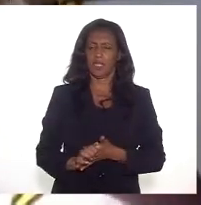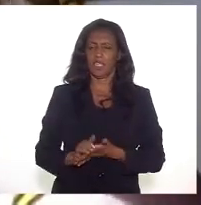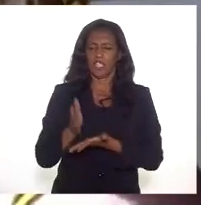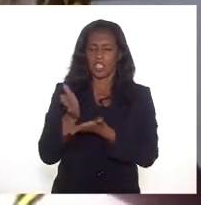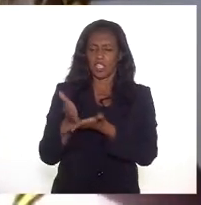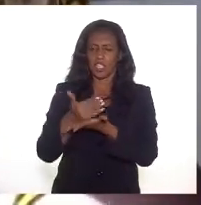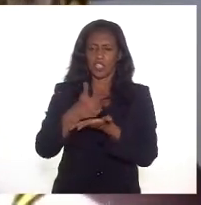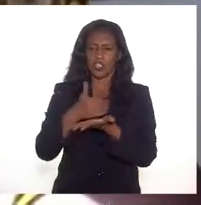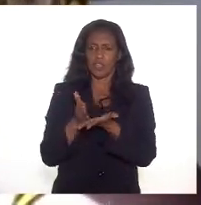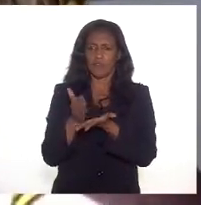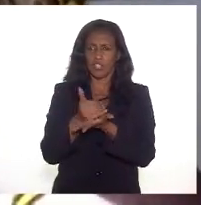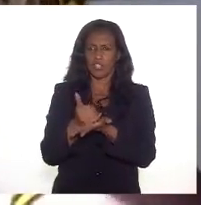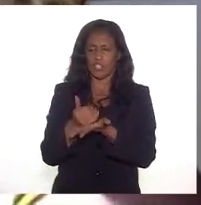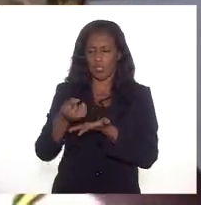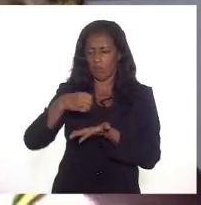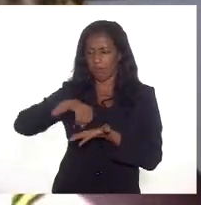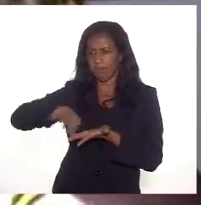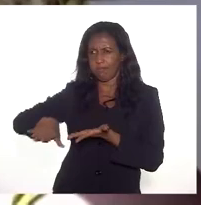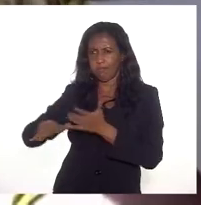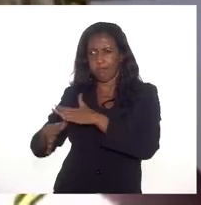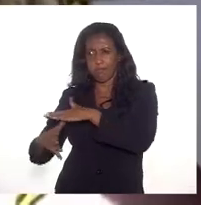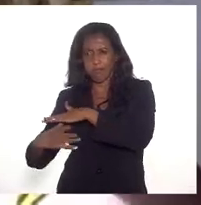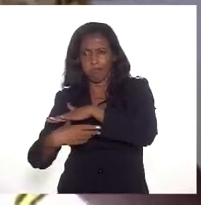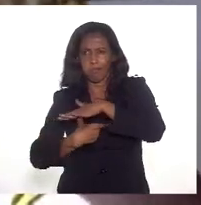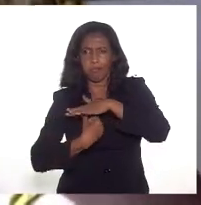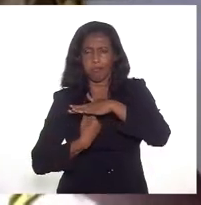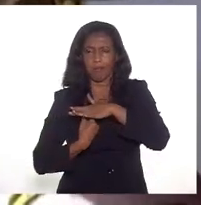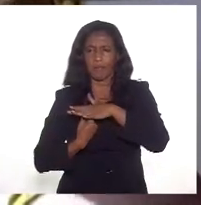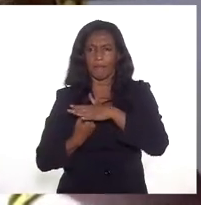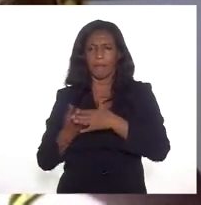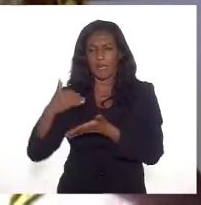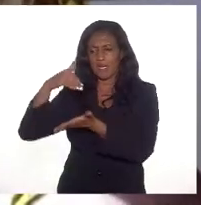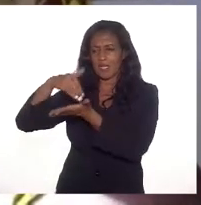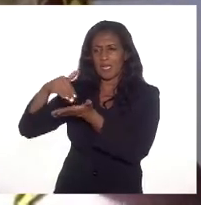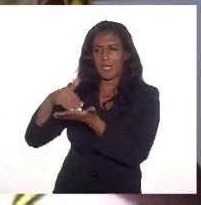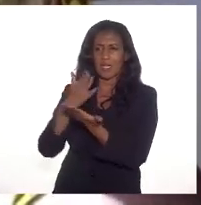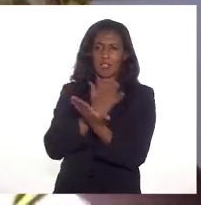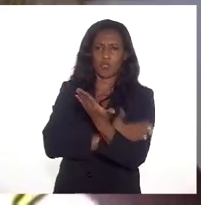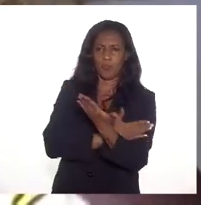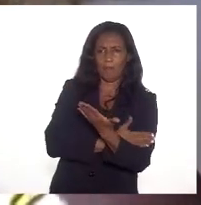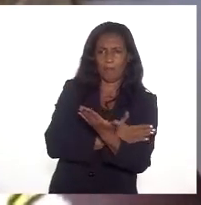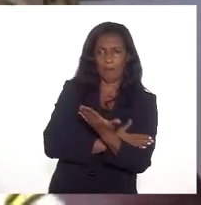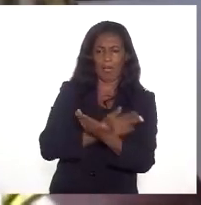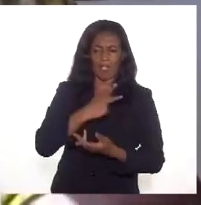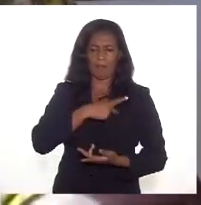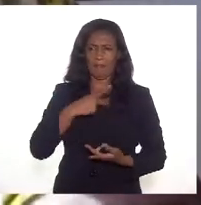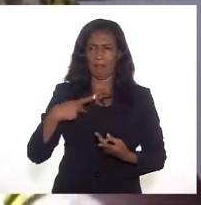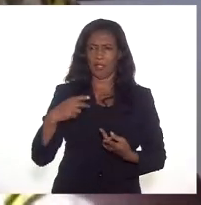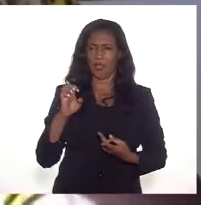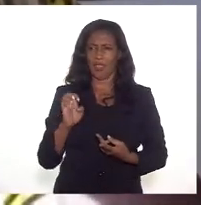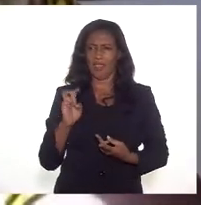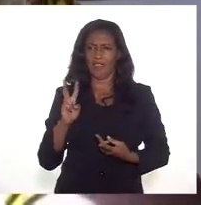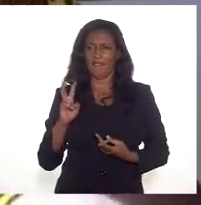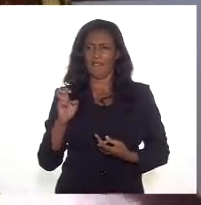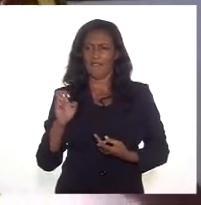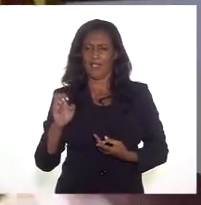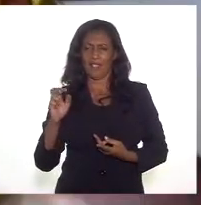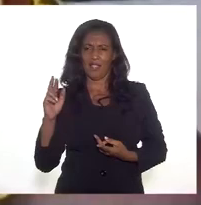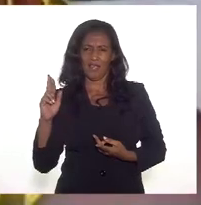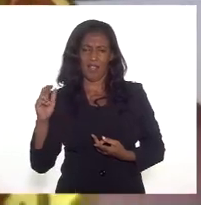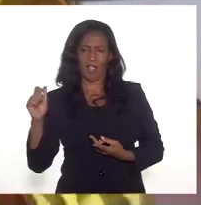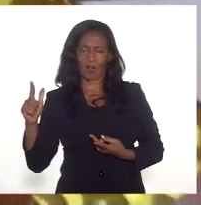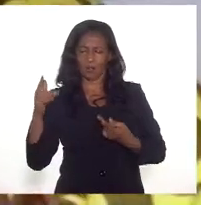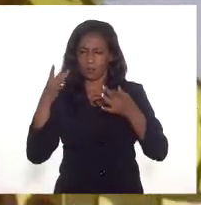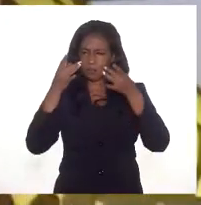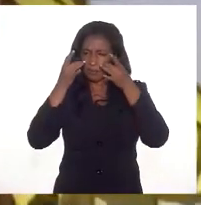propina para a estrutura do governo, para secretário da pasta, para o pastor Everaldo. Então, fica nítido ali